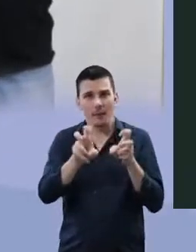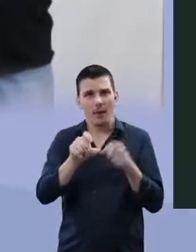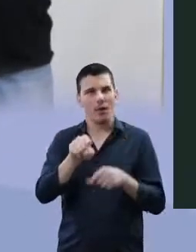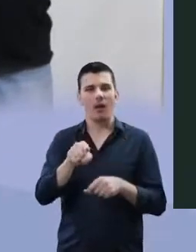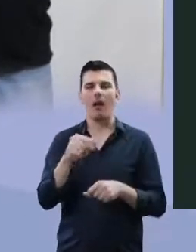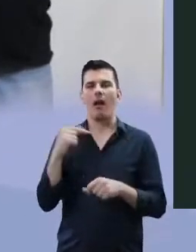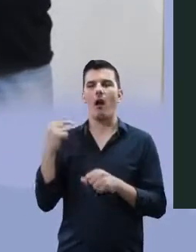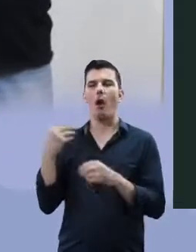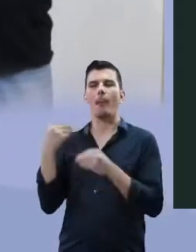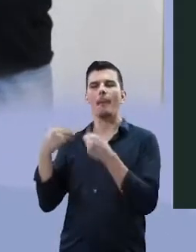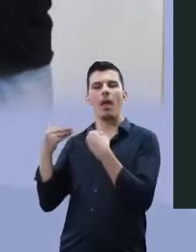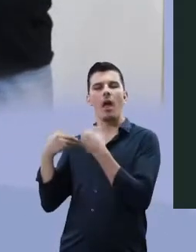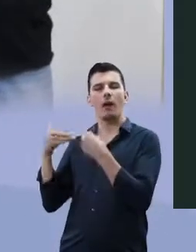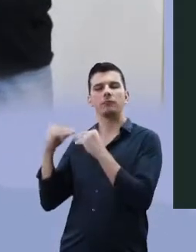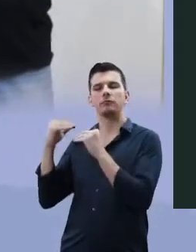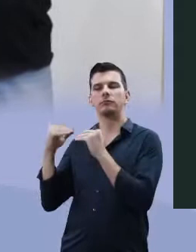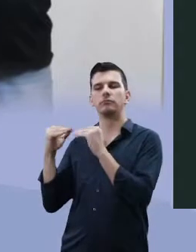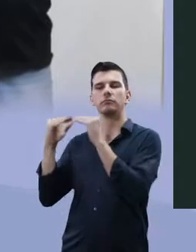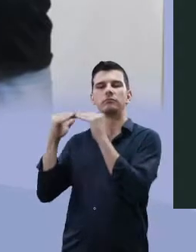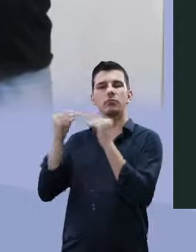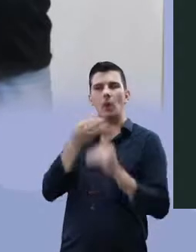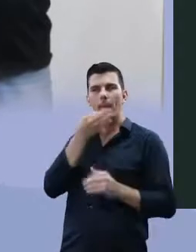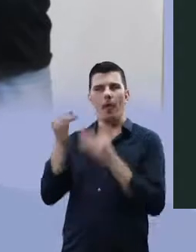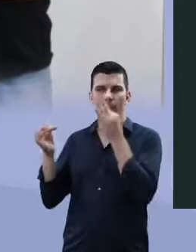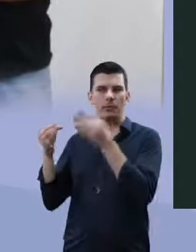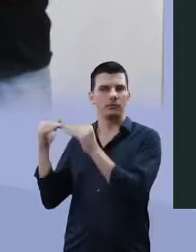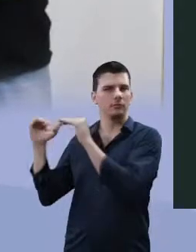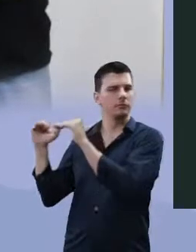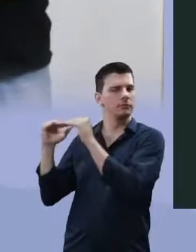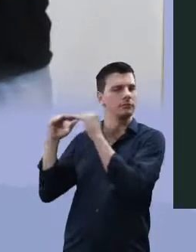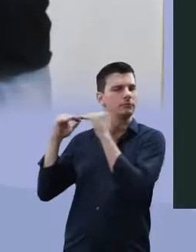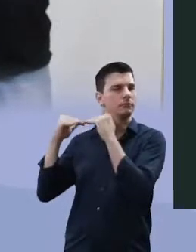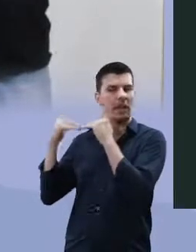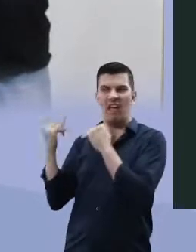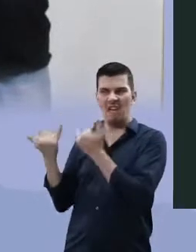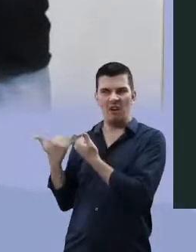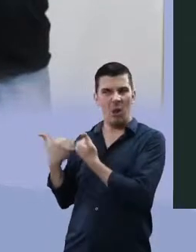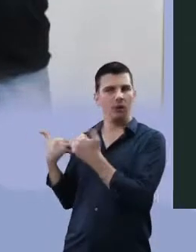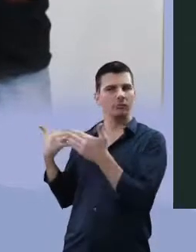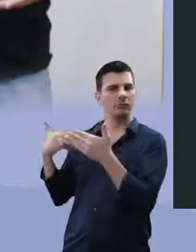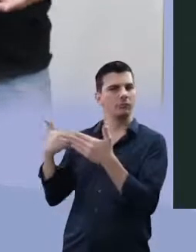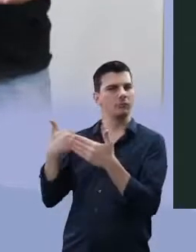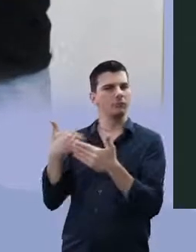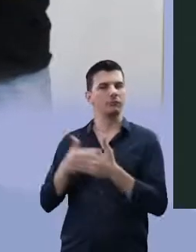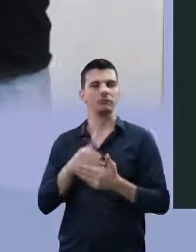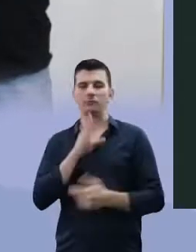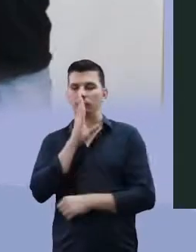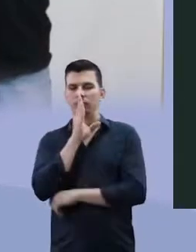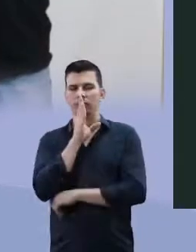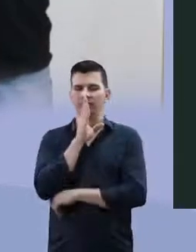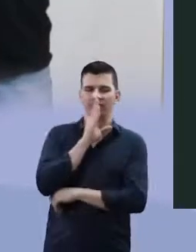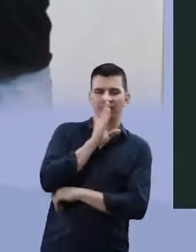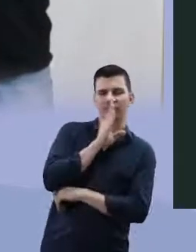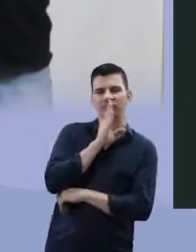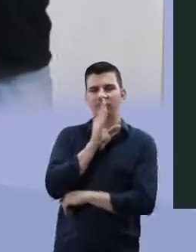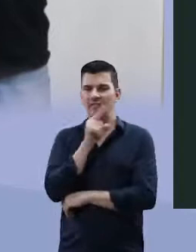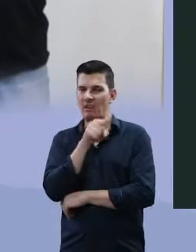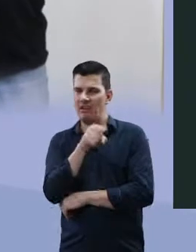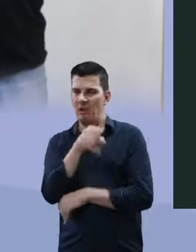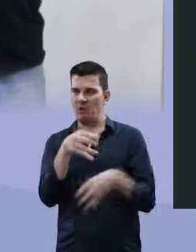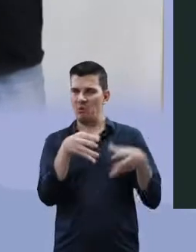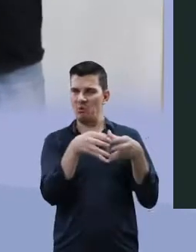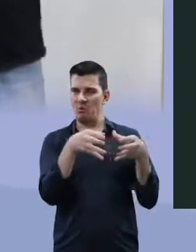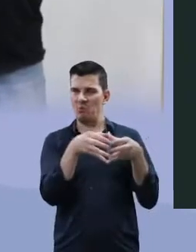você utiliza o senso comum, ou seja, aquilo que está presente na sociedade como um pensamento recorrente, e você diz o seguinte,